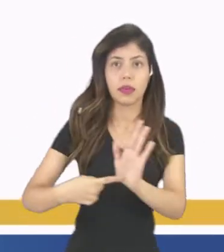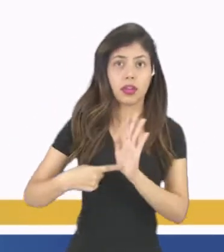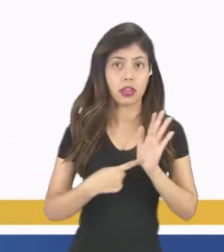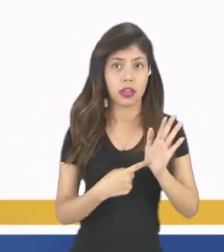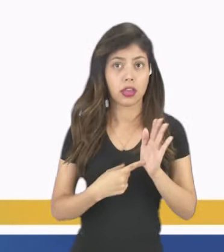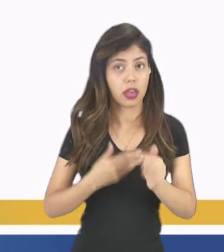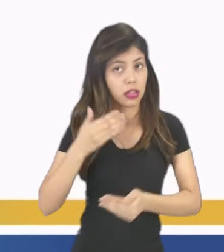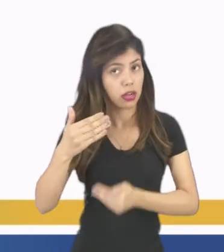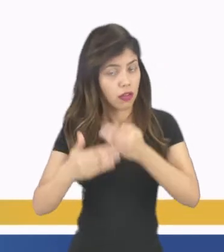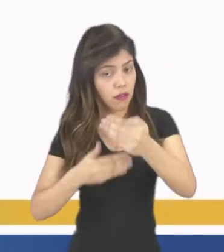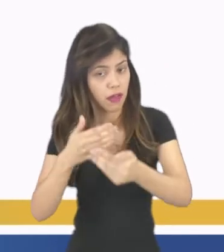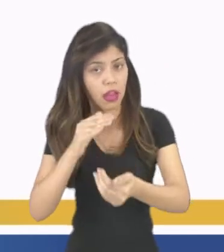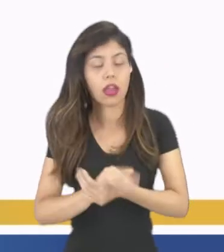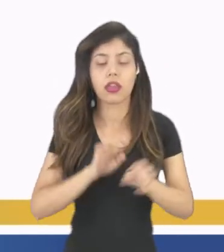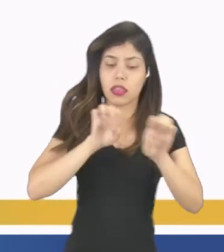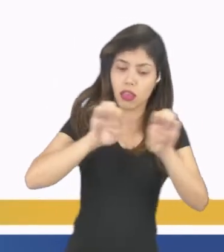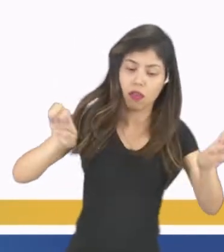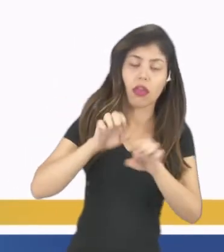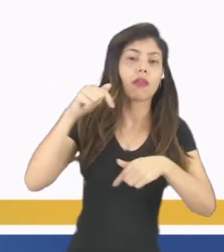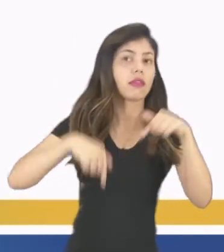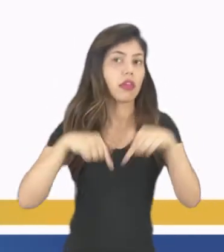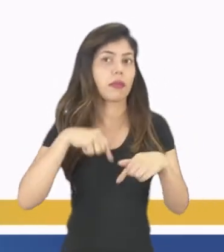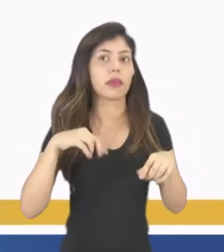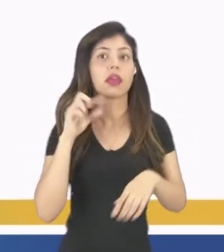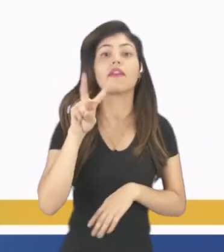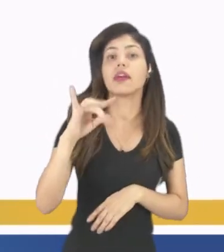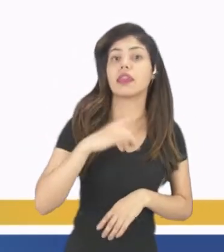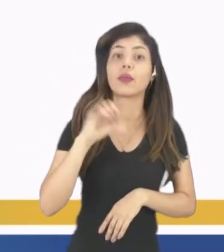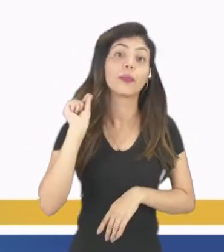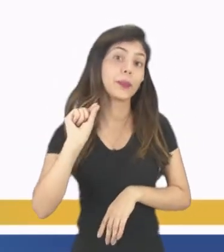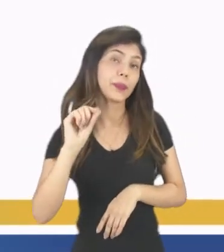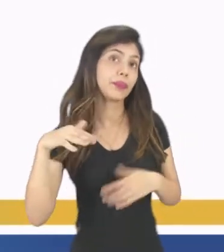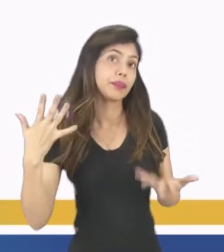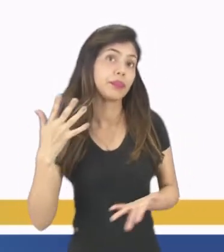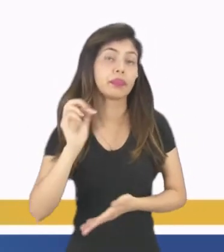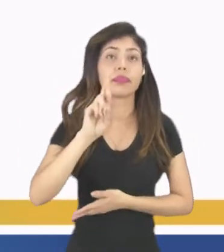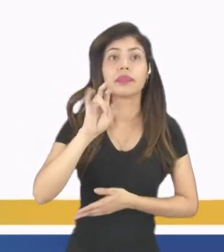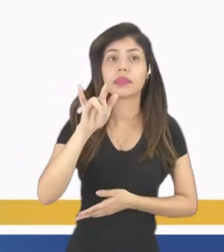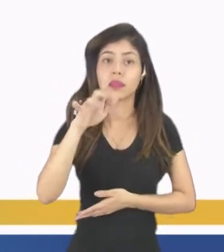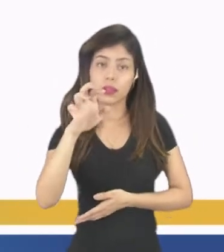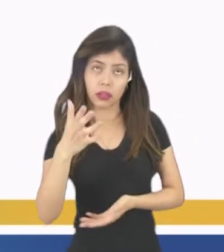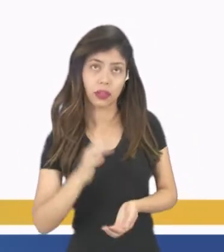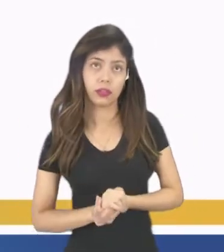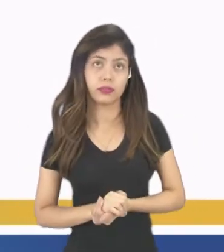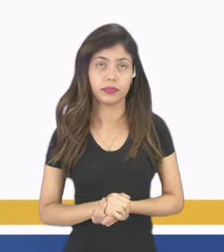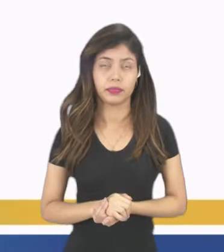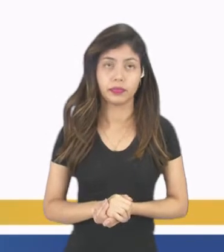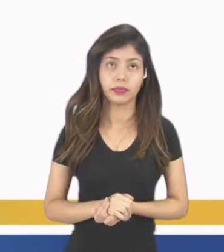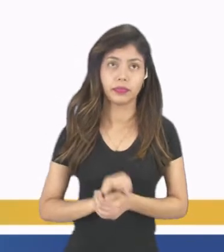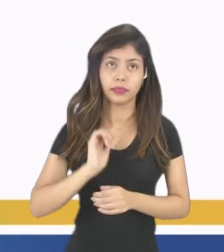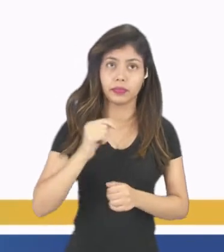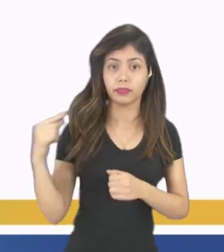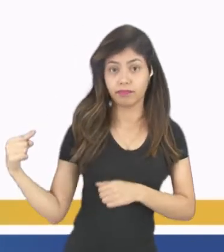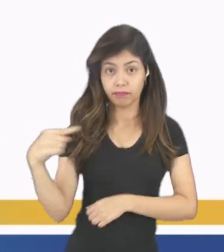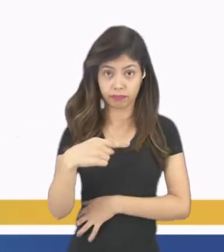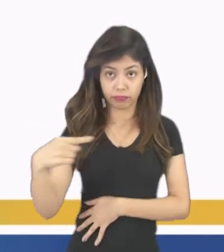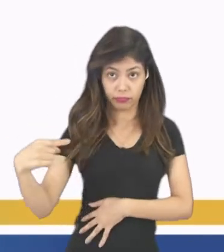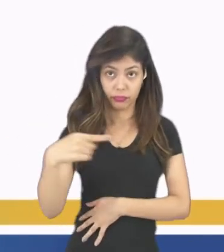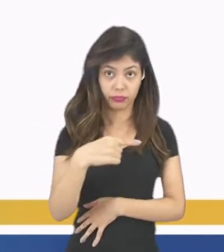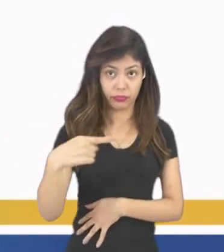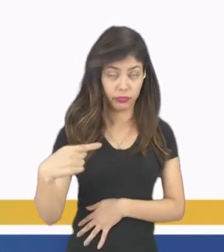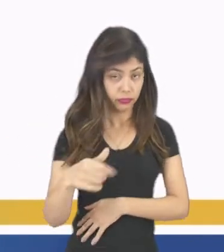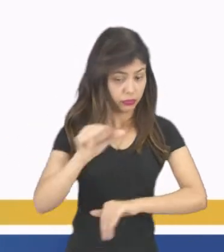representada através da equação química. E o que nós vamos ter? Os reagentes, a seta, né, que indica